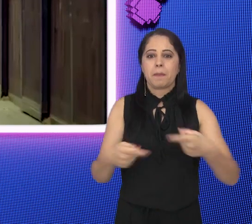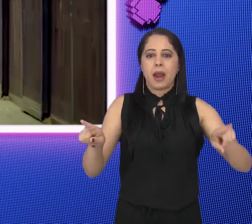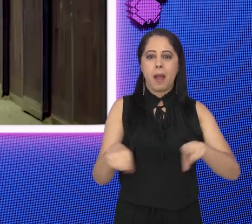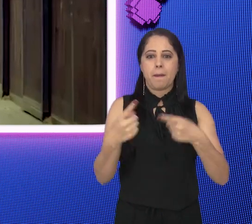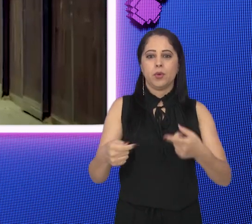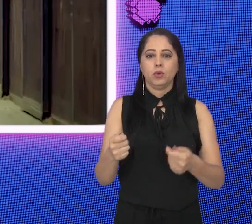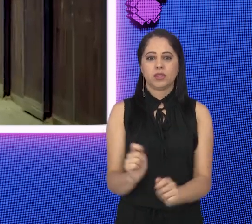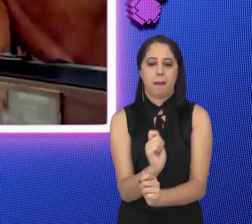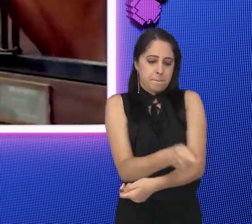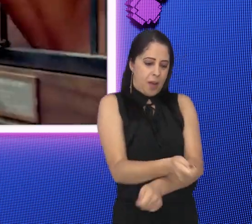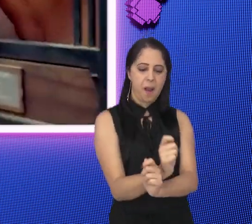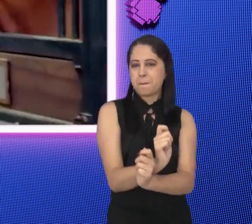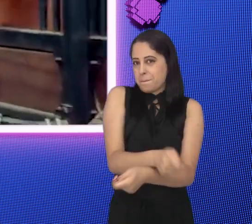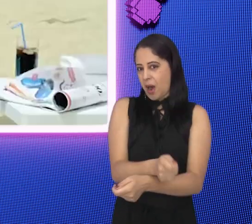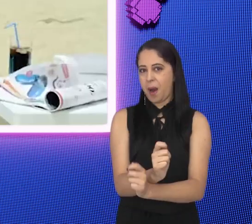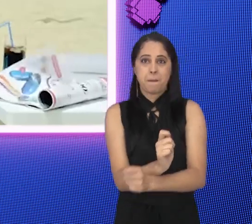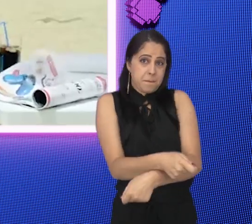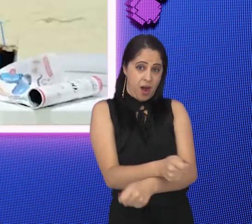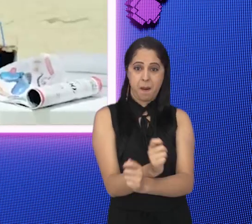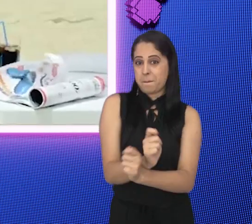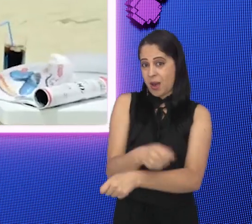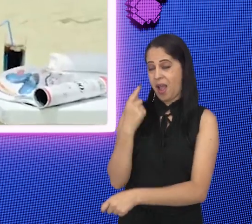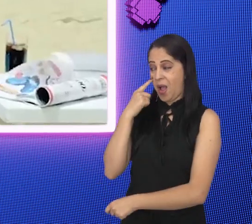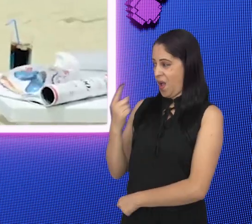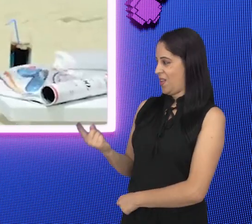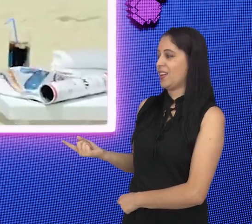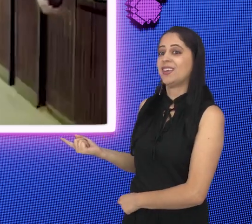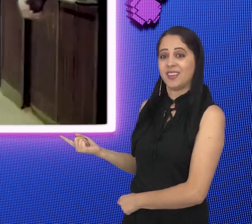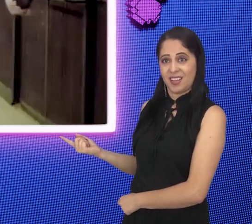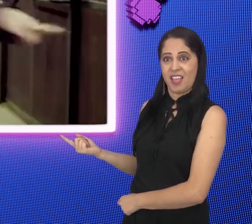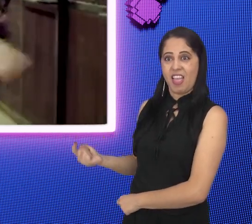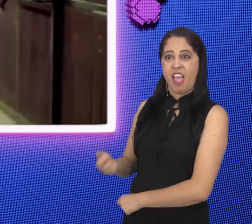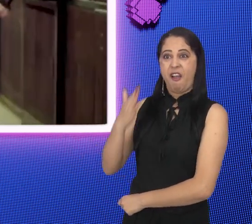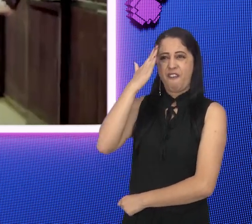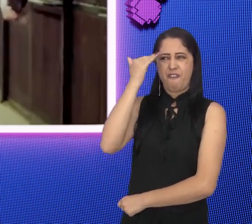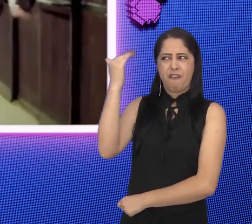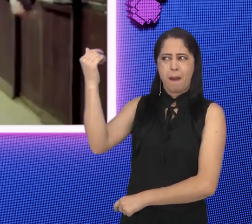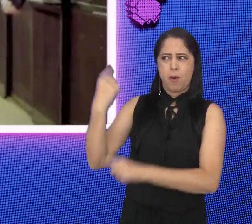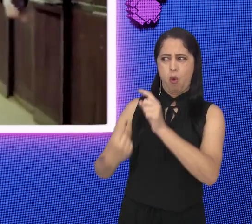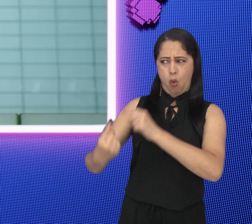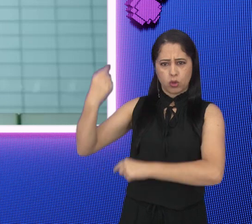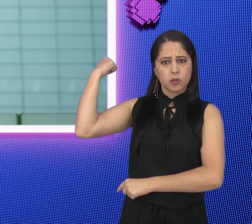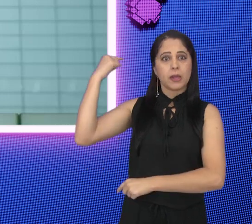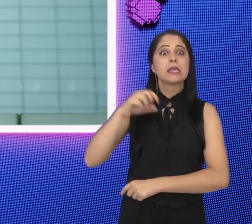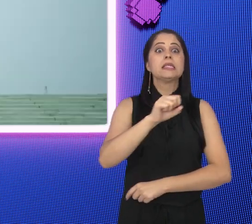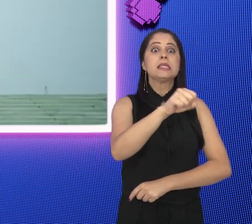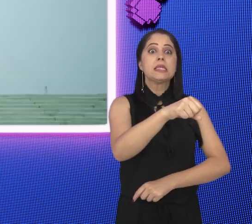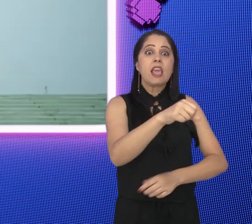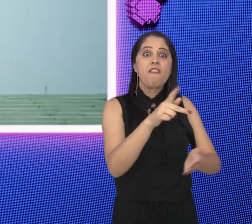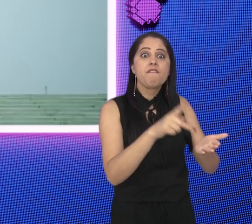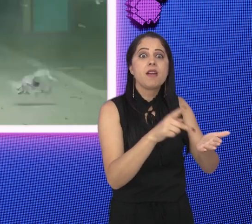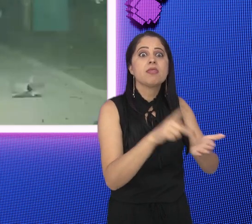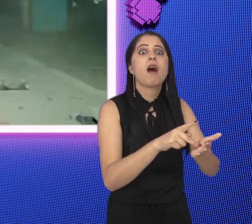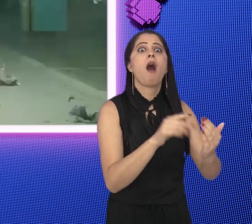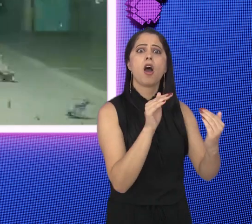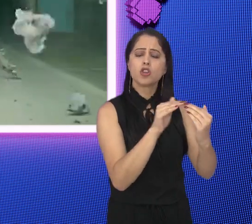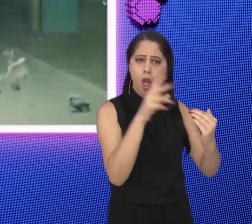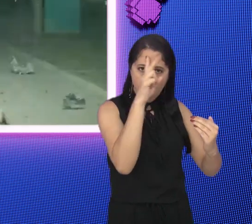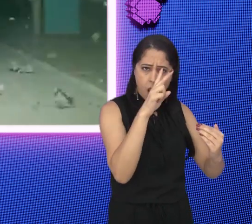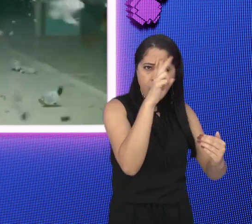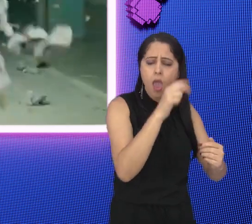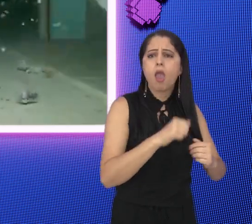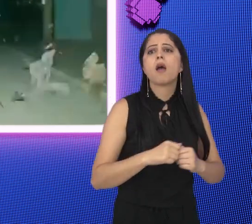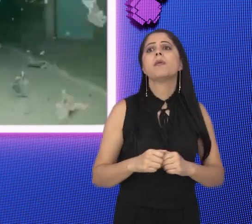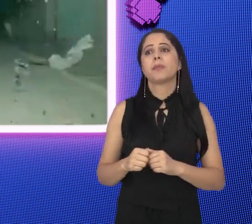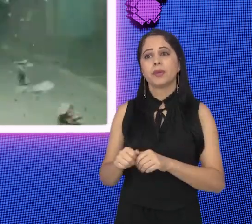Psy, que Você por lembra do muito Psy? tempo foi o vídeo mais assistido no YouTube. Chegou na casa do bilhão, né? Eu É.